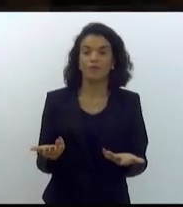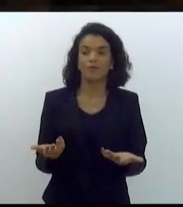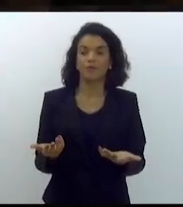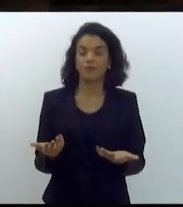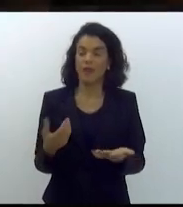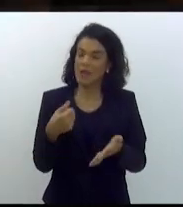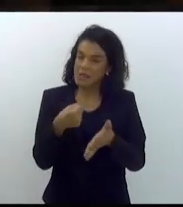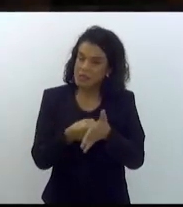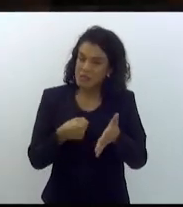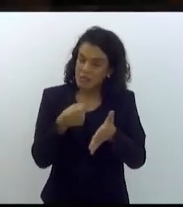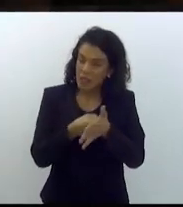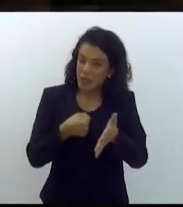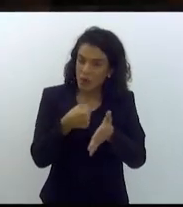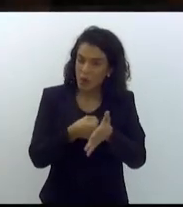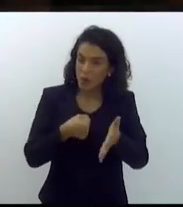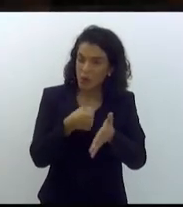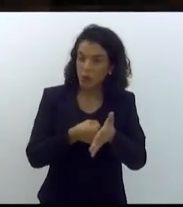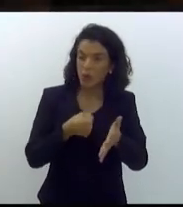luta